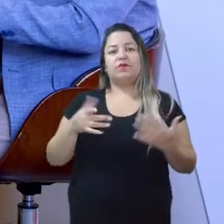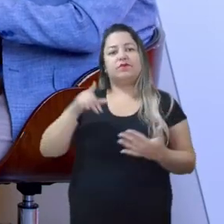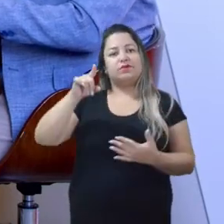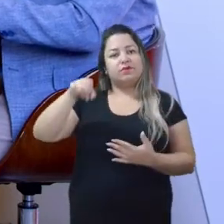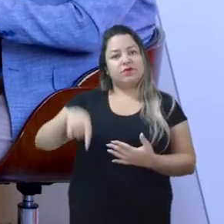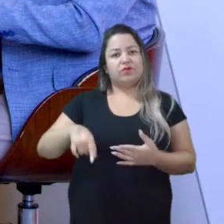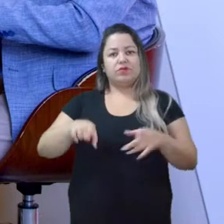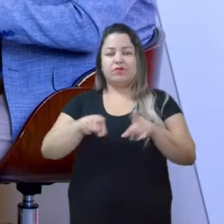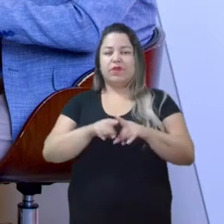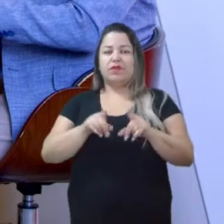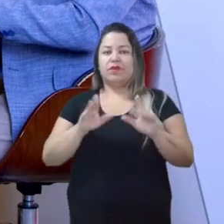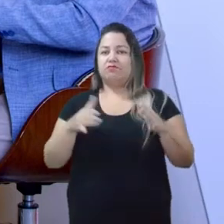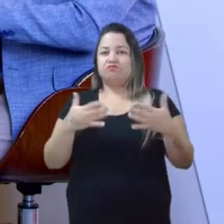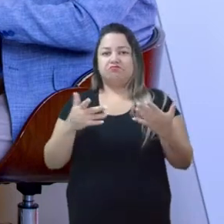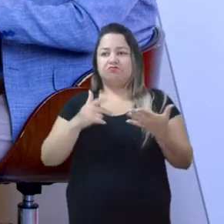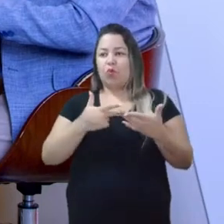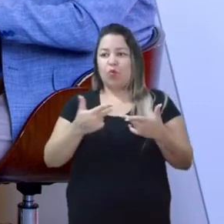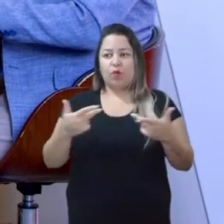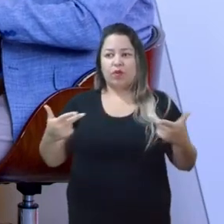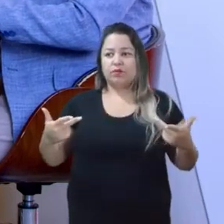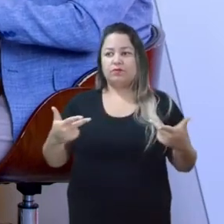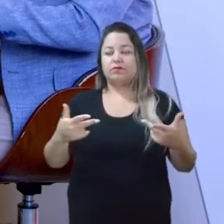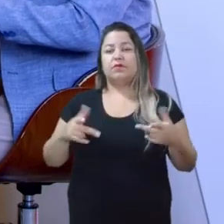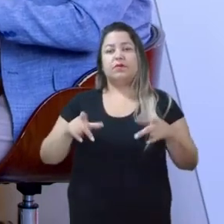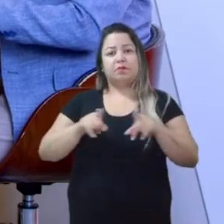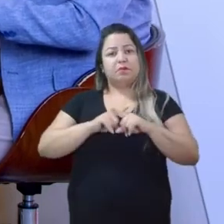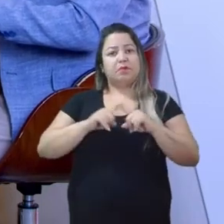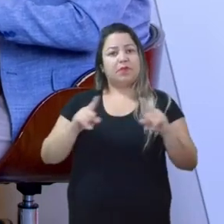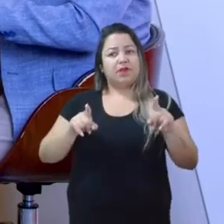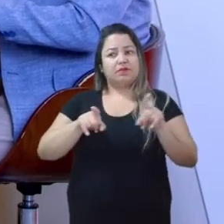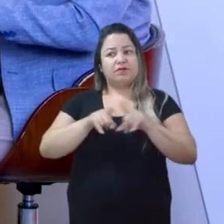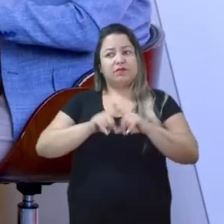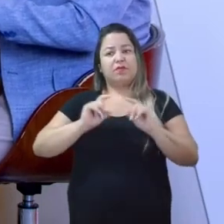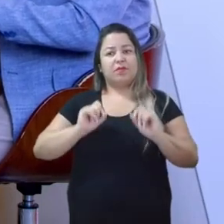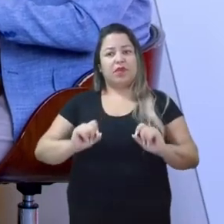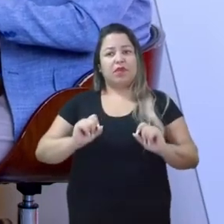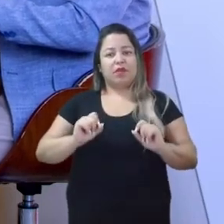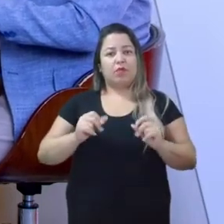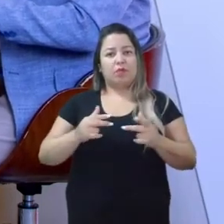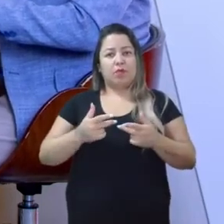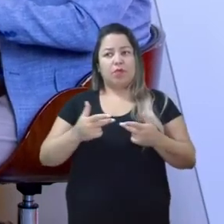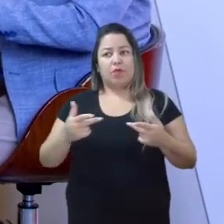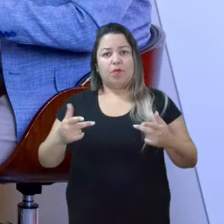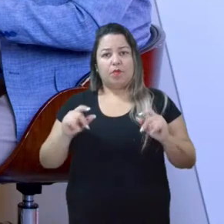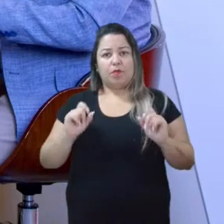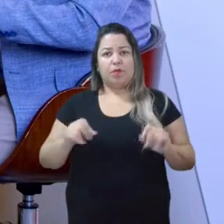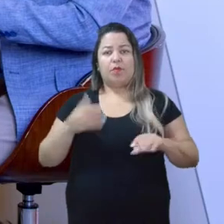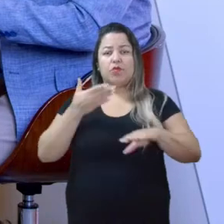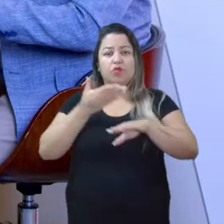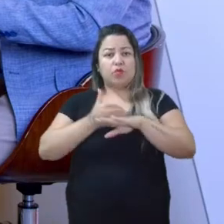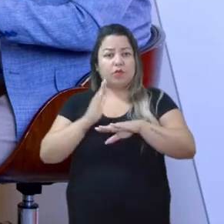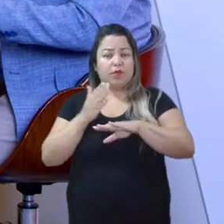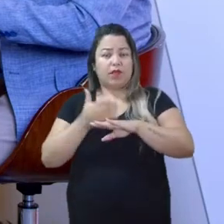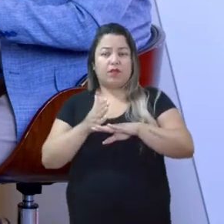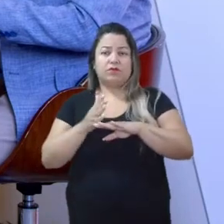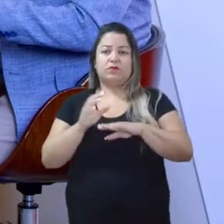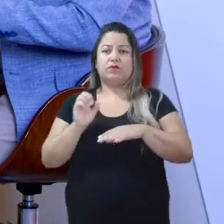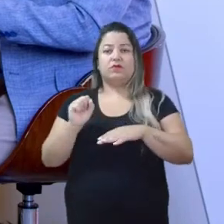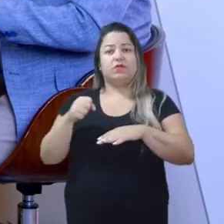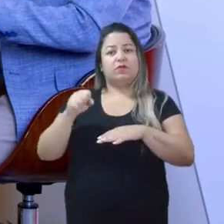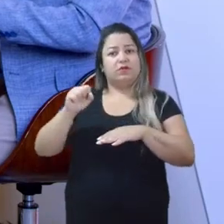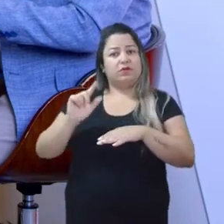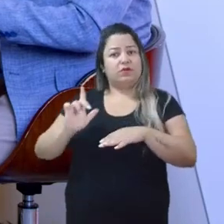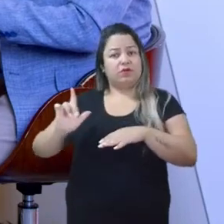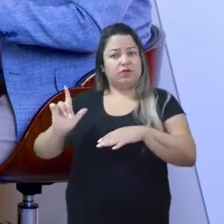etc., mas isso aí também é difundido de uma forma muito prática, né? Esse algoritmo, ele trabalha